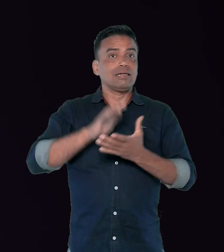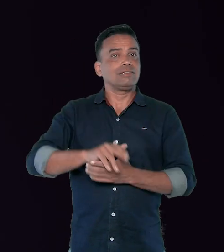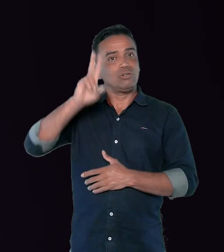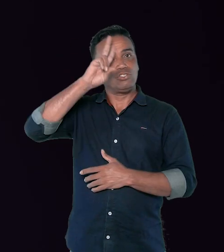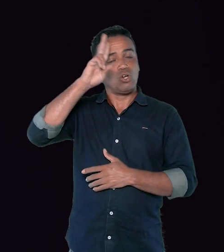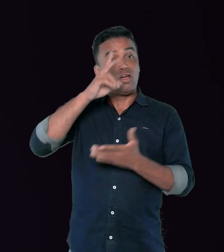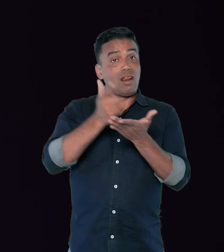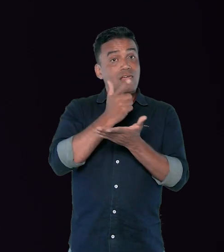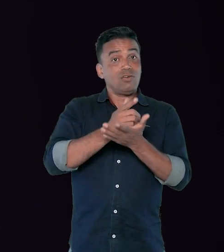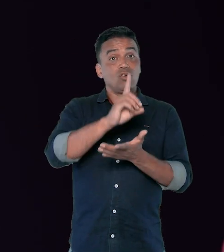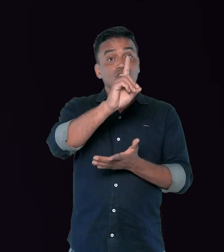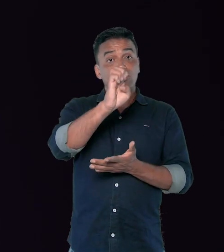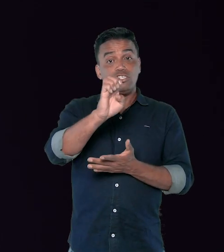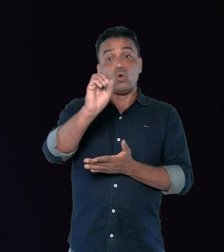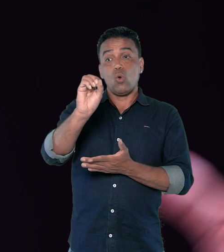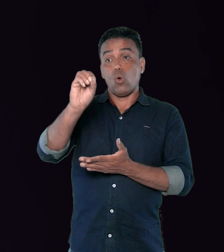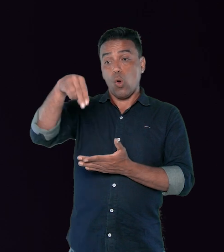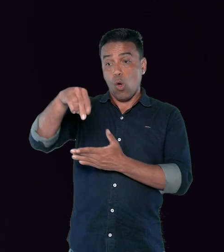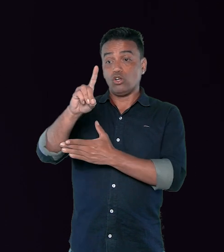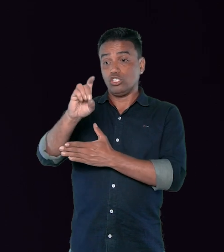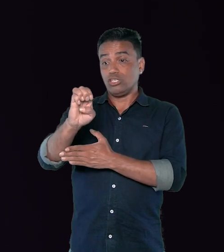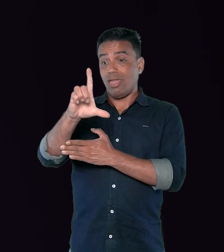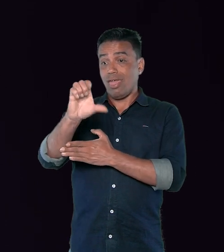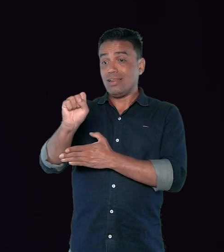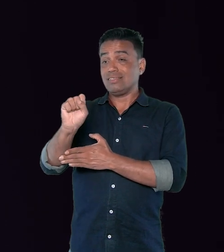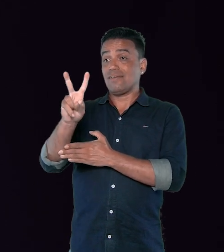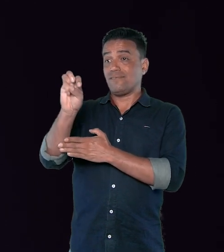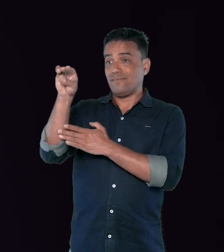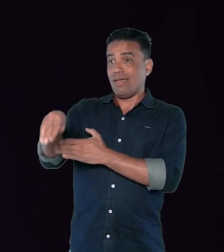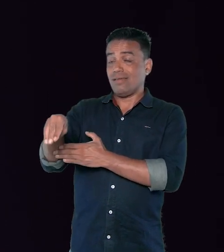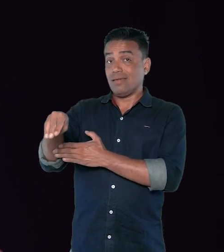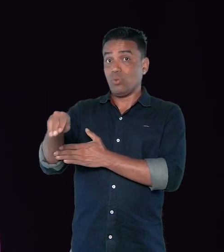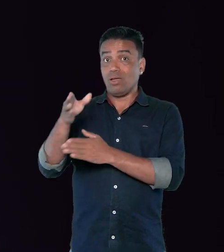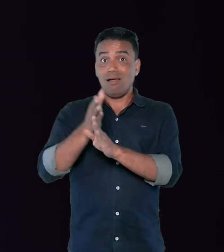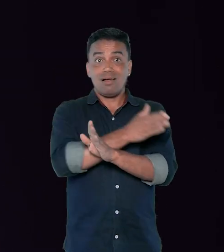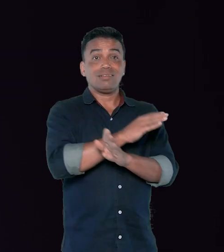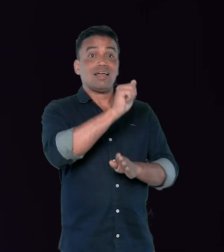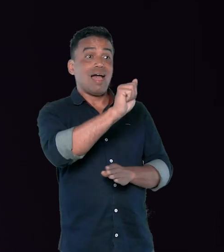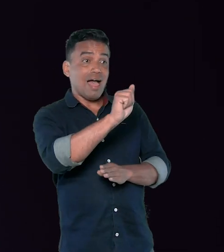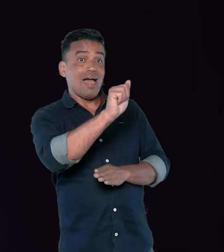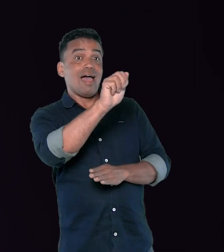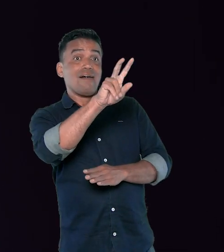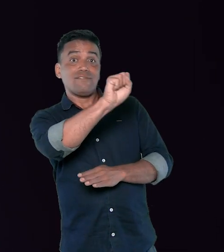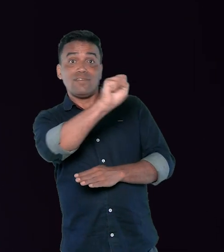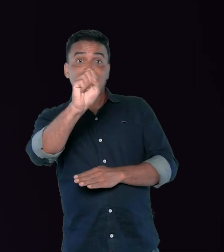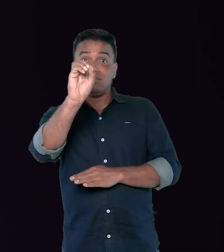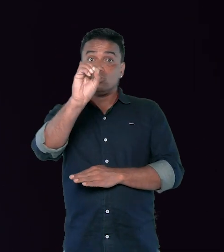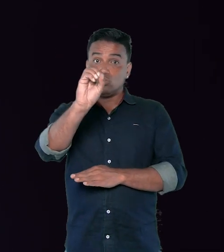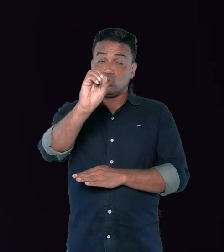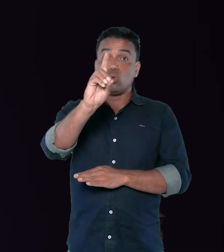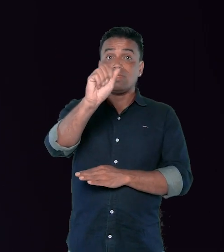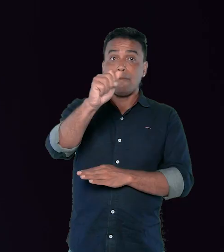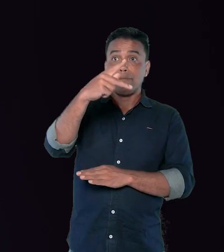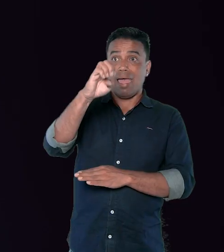de onde eles vêm, de certo modo, também se perde, né, depois de tudo que veio com o Avesso da Pele. Eu só comecei a retomar mesmo a